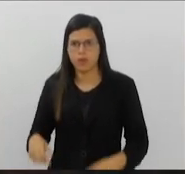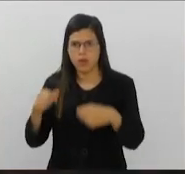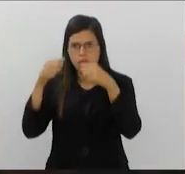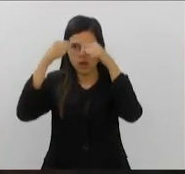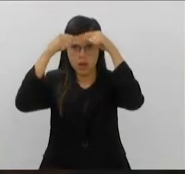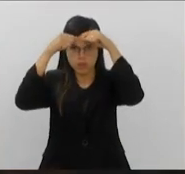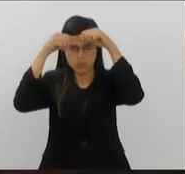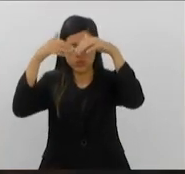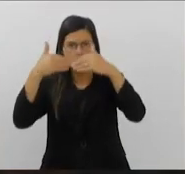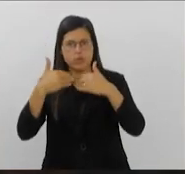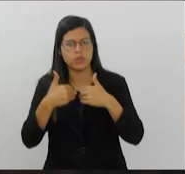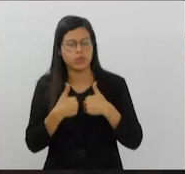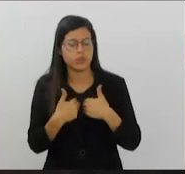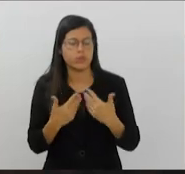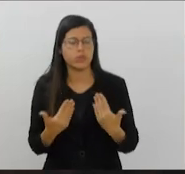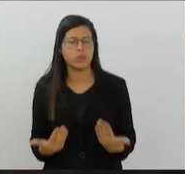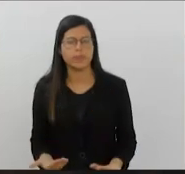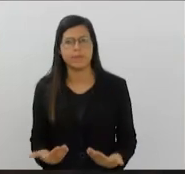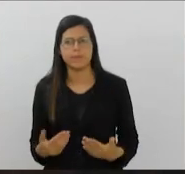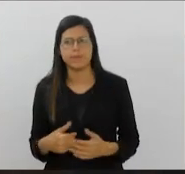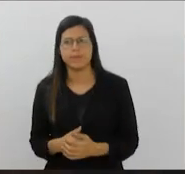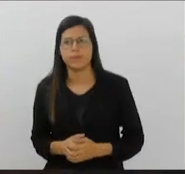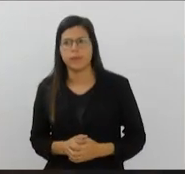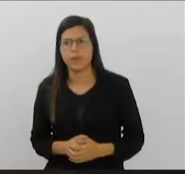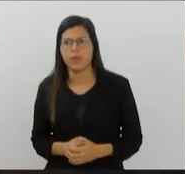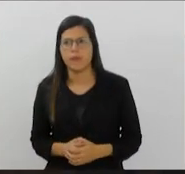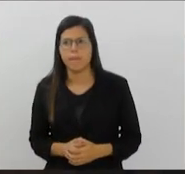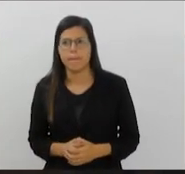autismo, pessoas com